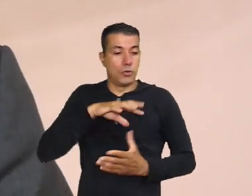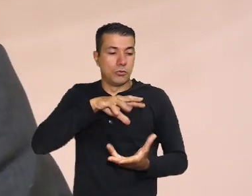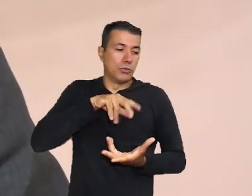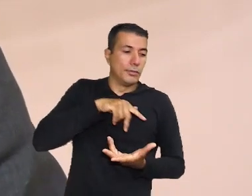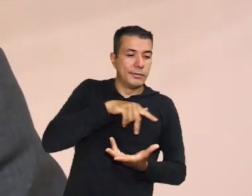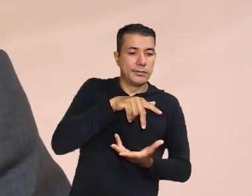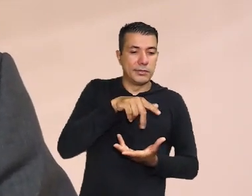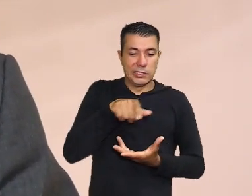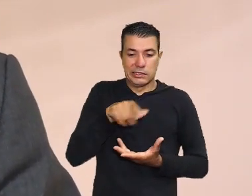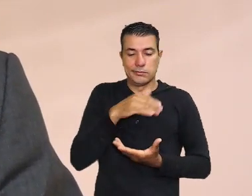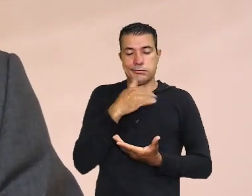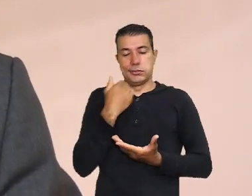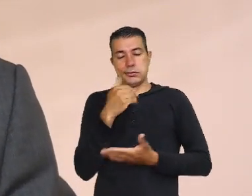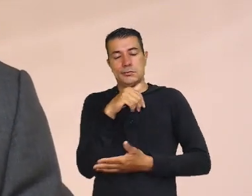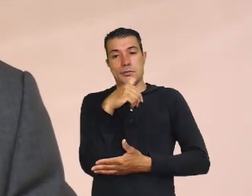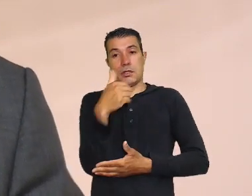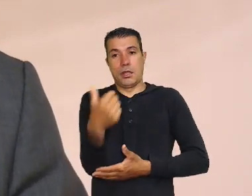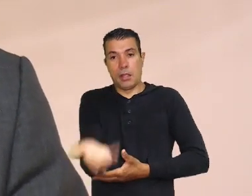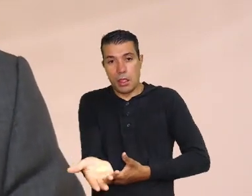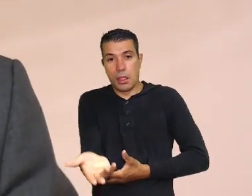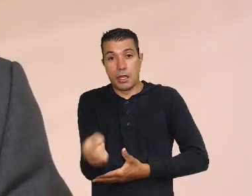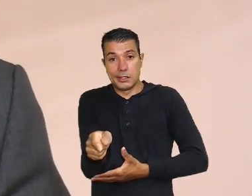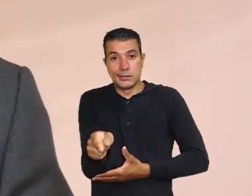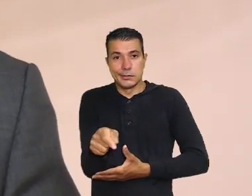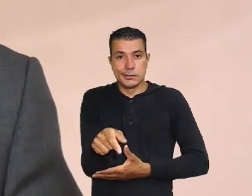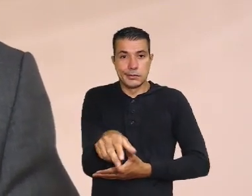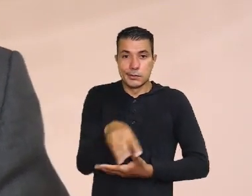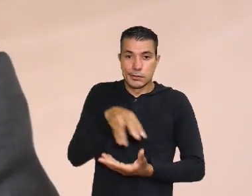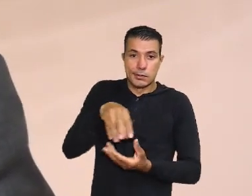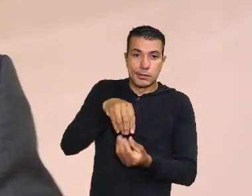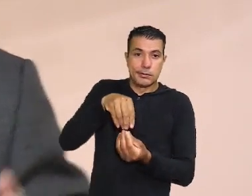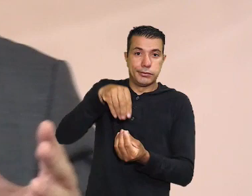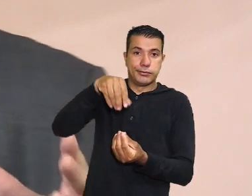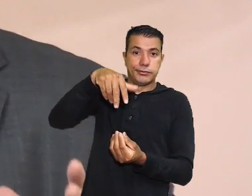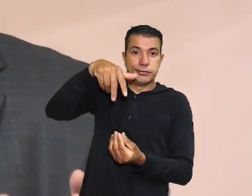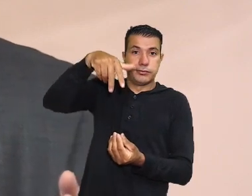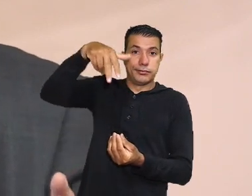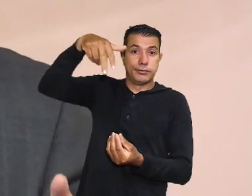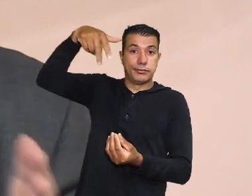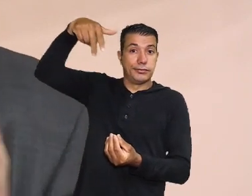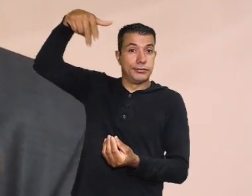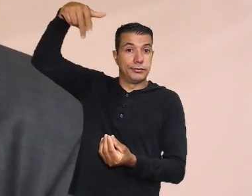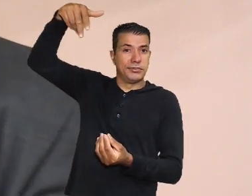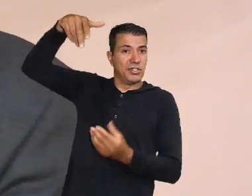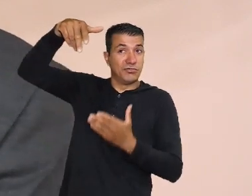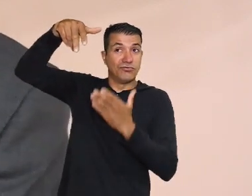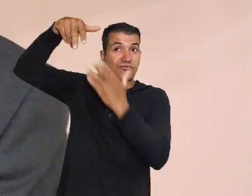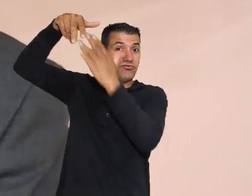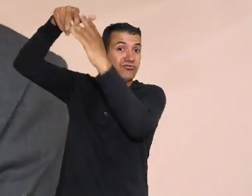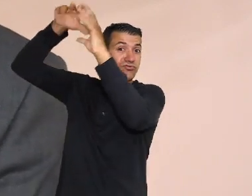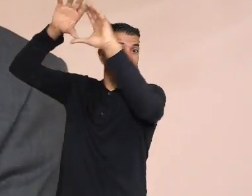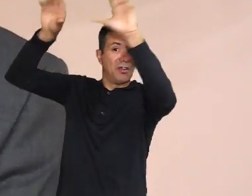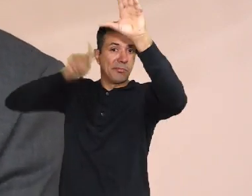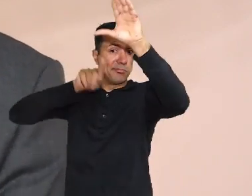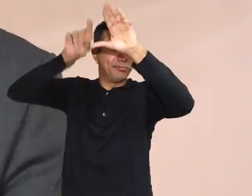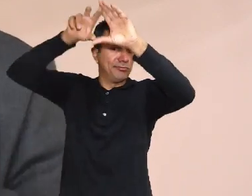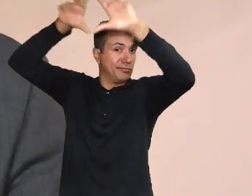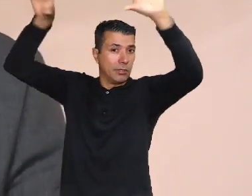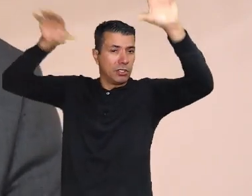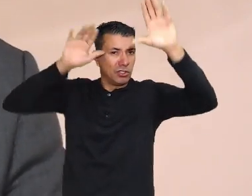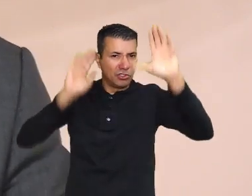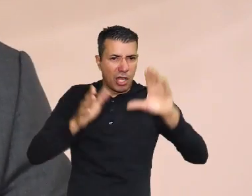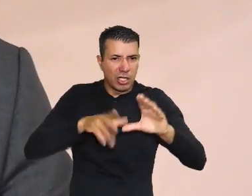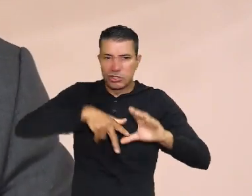deve ir para o purgatório para ser expurgada e depois ir direto ao céu. Como se tivesse dado uma aquecida ali para a